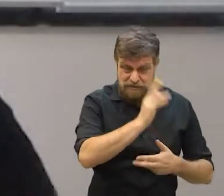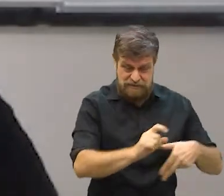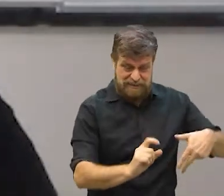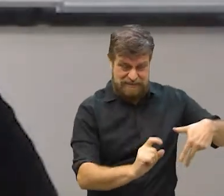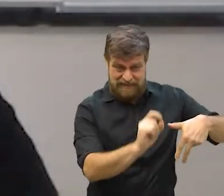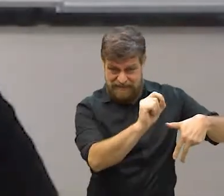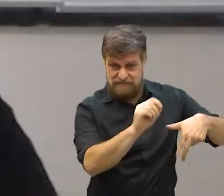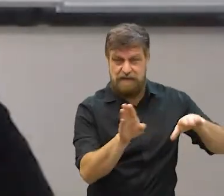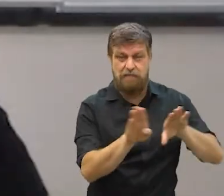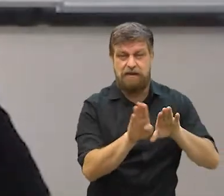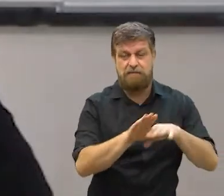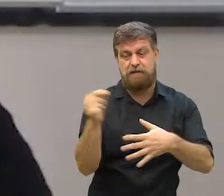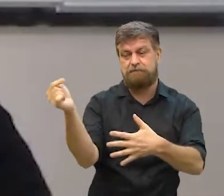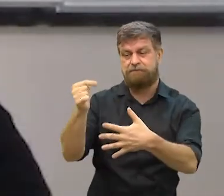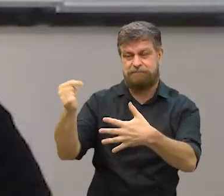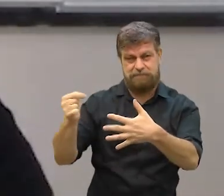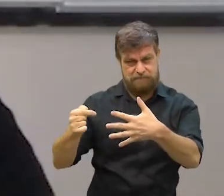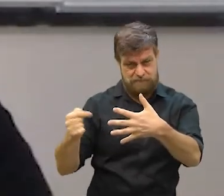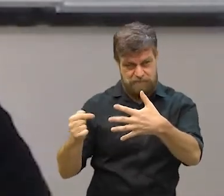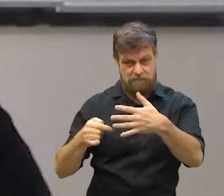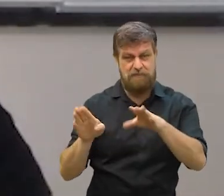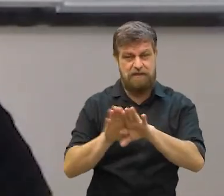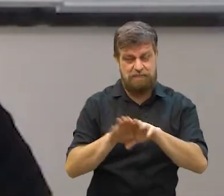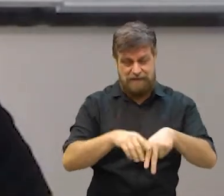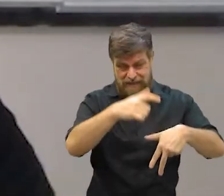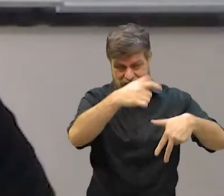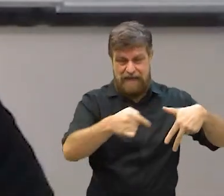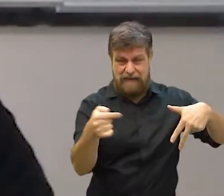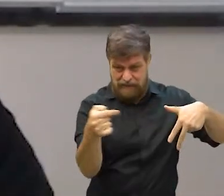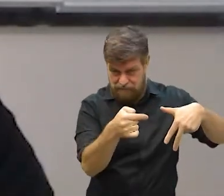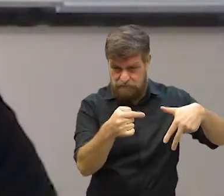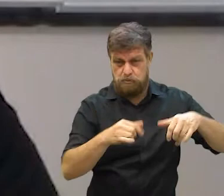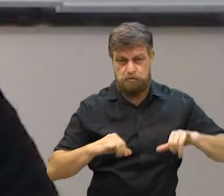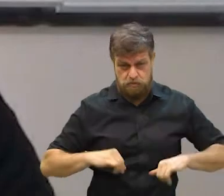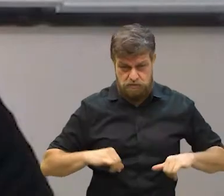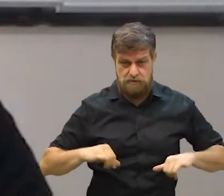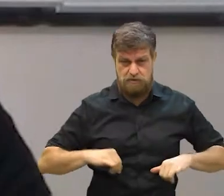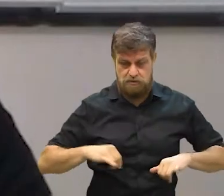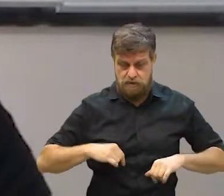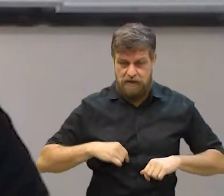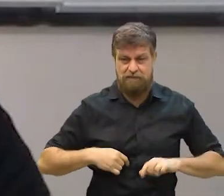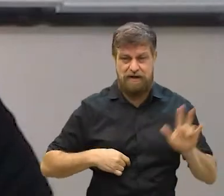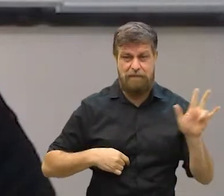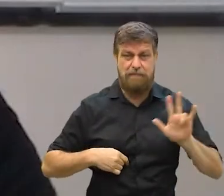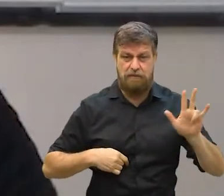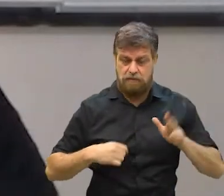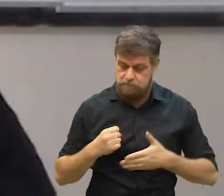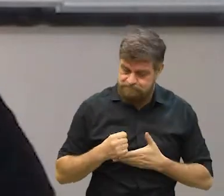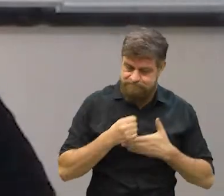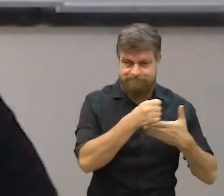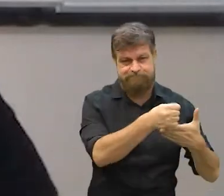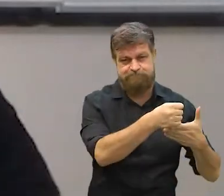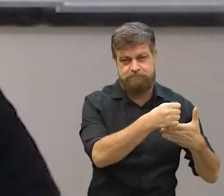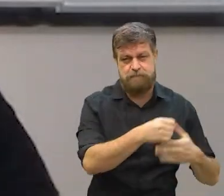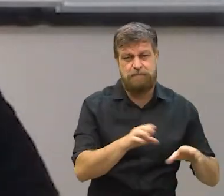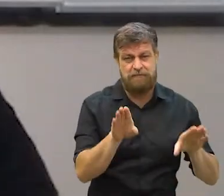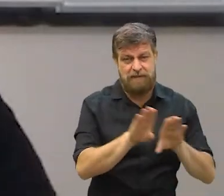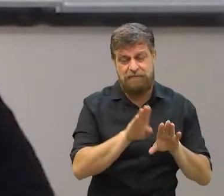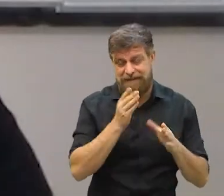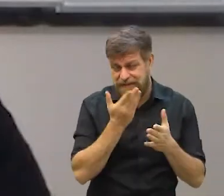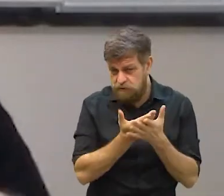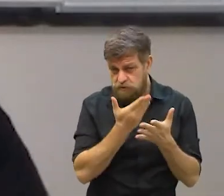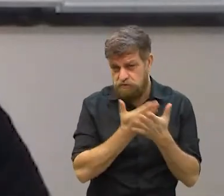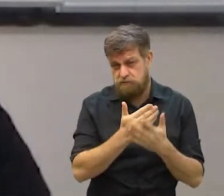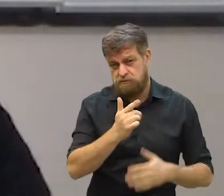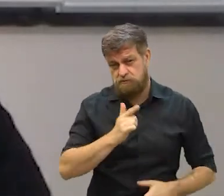outros aspectos que são muito comprometidos no paciente oncológico. Além disso, existem estudos